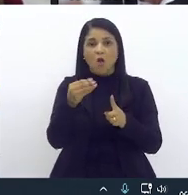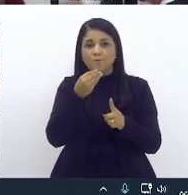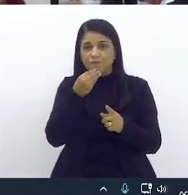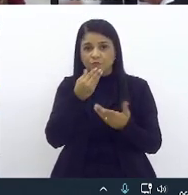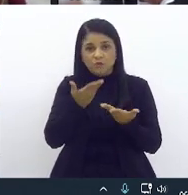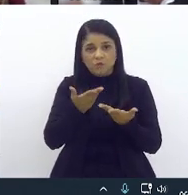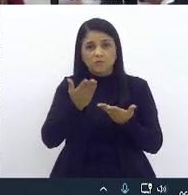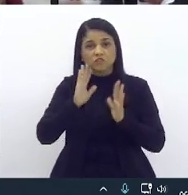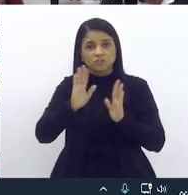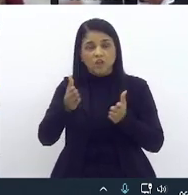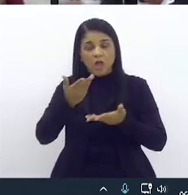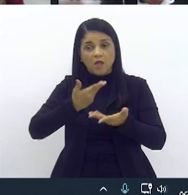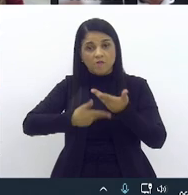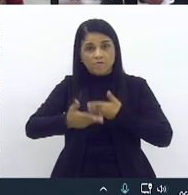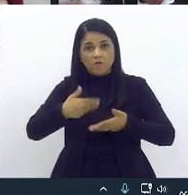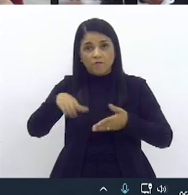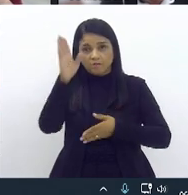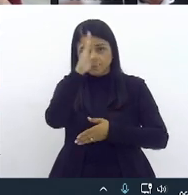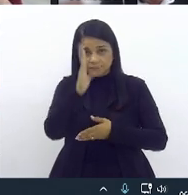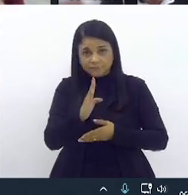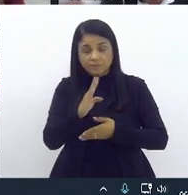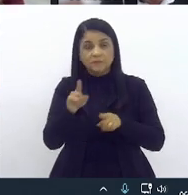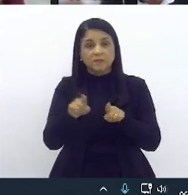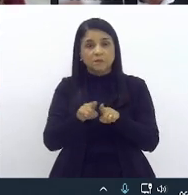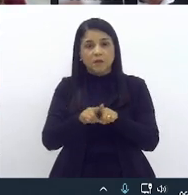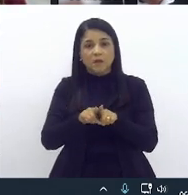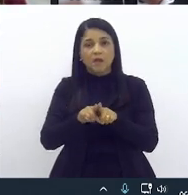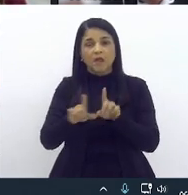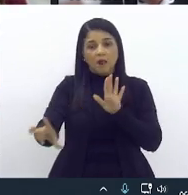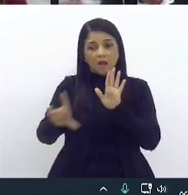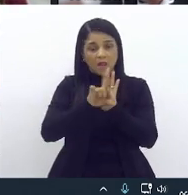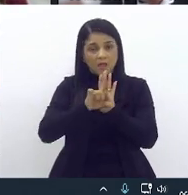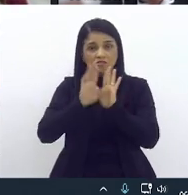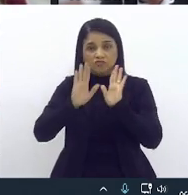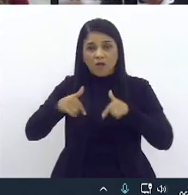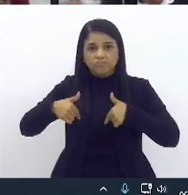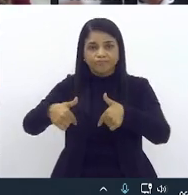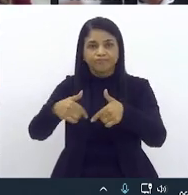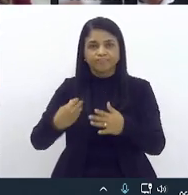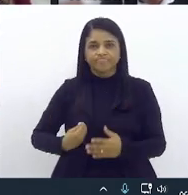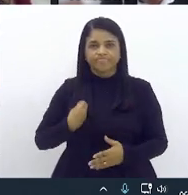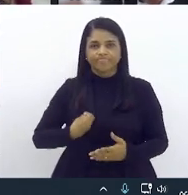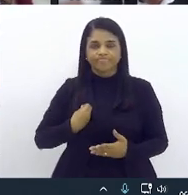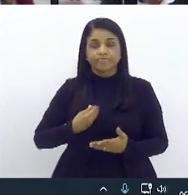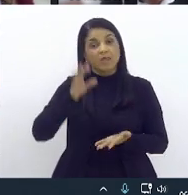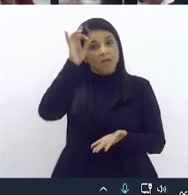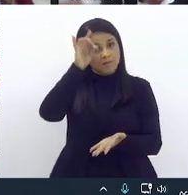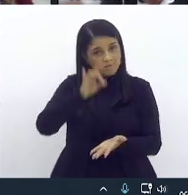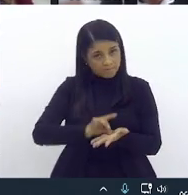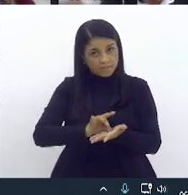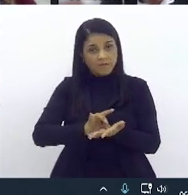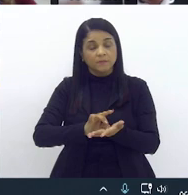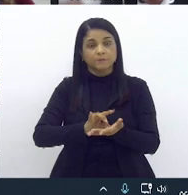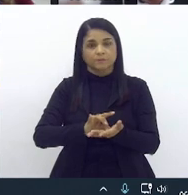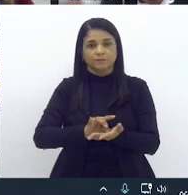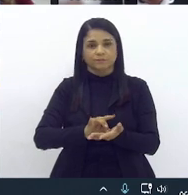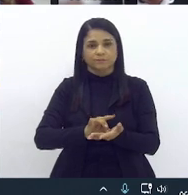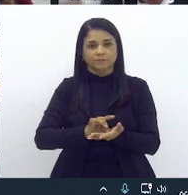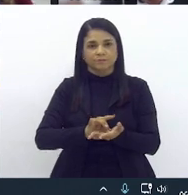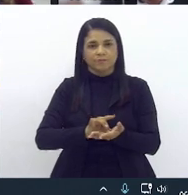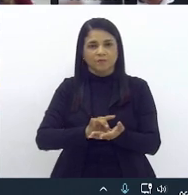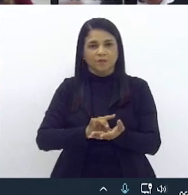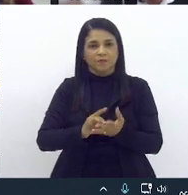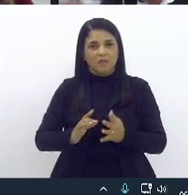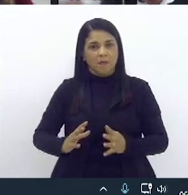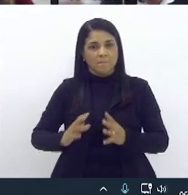que envolve toda a questão nacional, com a aplicação da lei que já existe. No entanto, é verdade que na briga